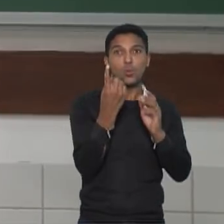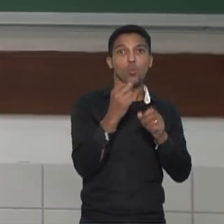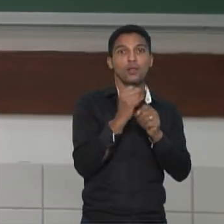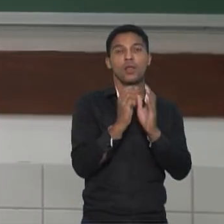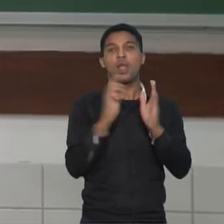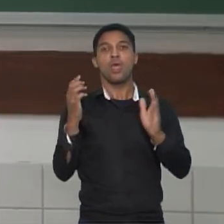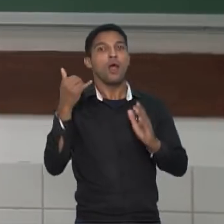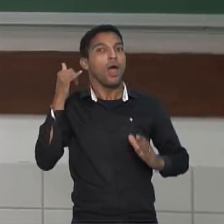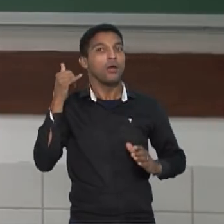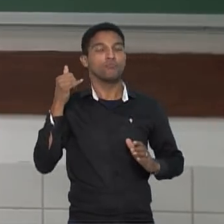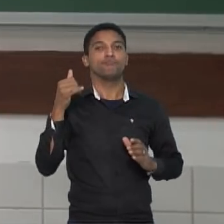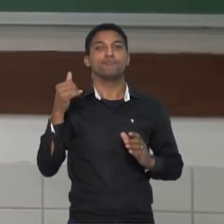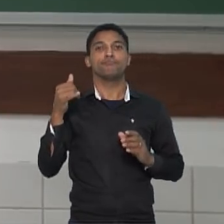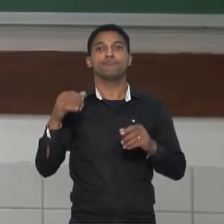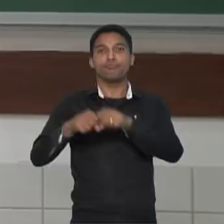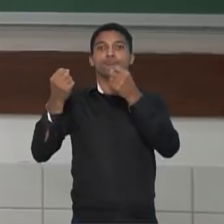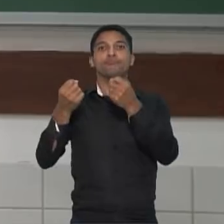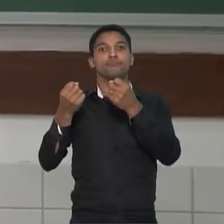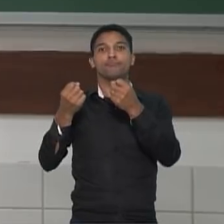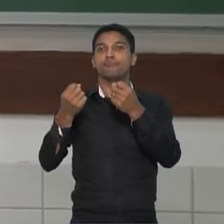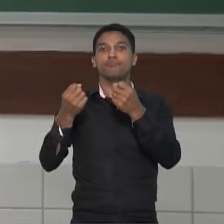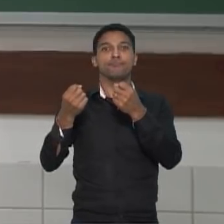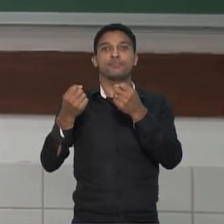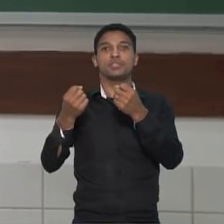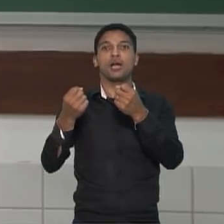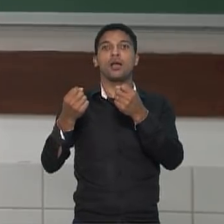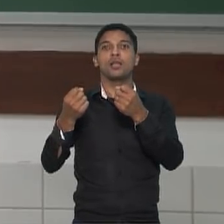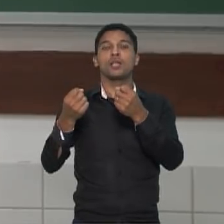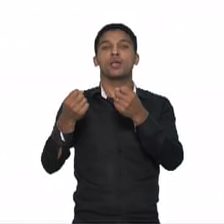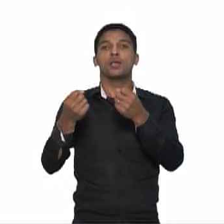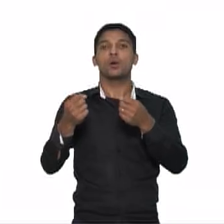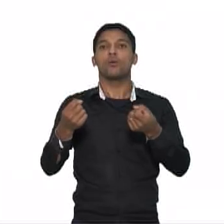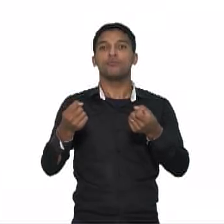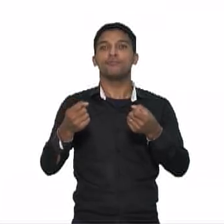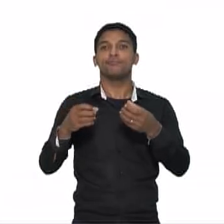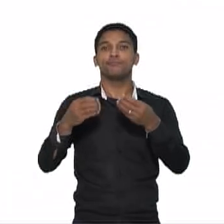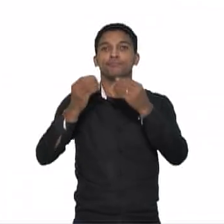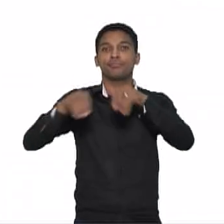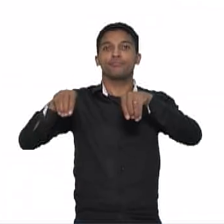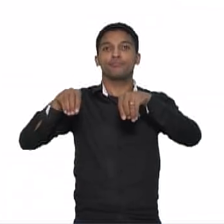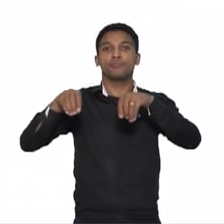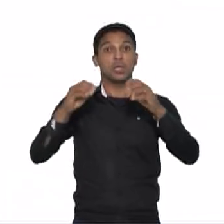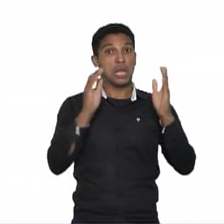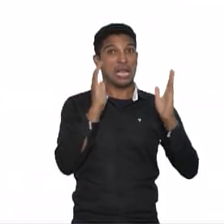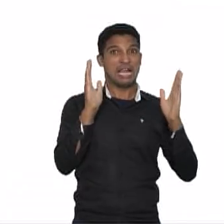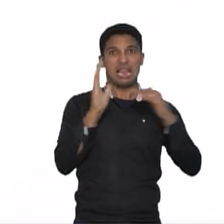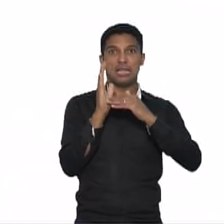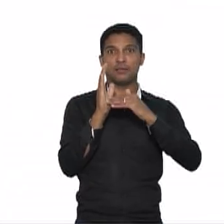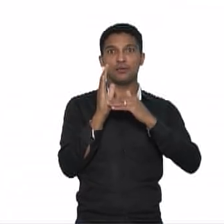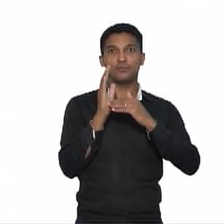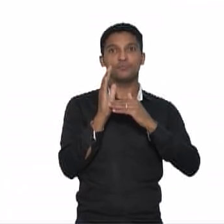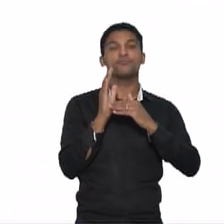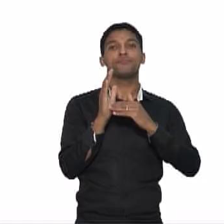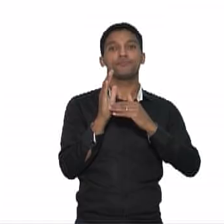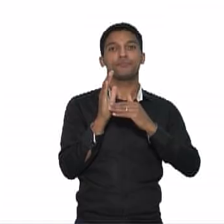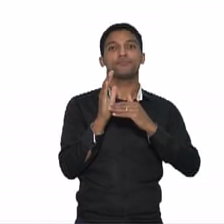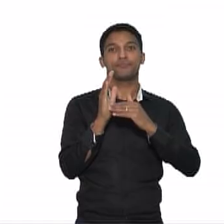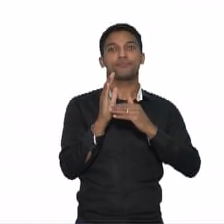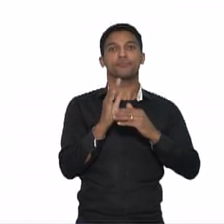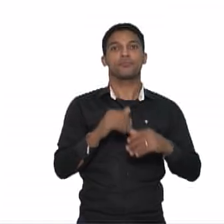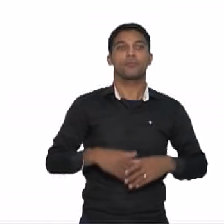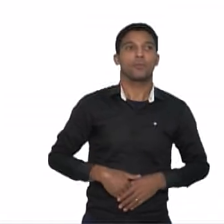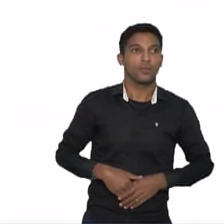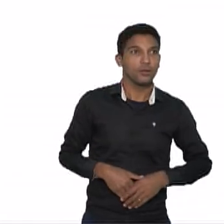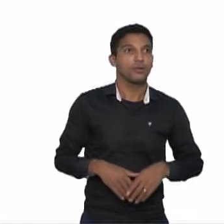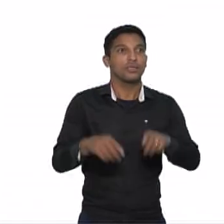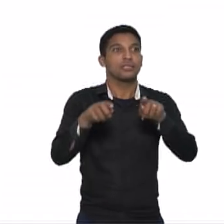né? Mas também tem a obsolescência psíquica, em que a demanda